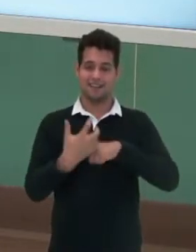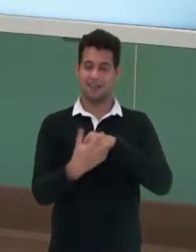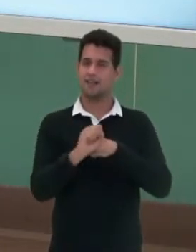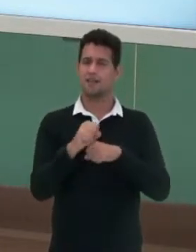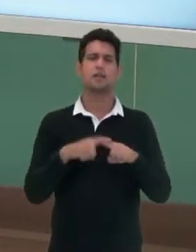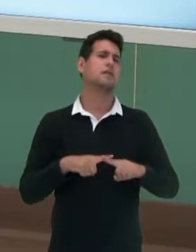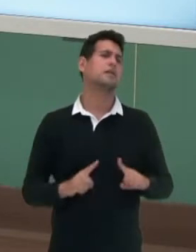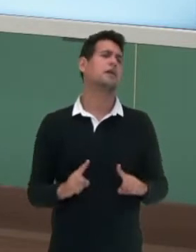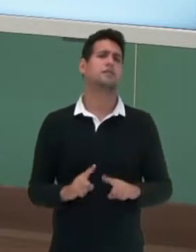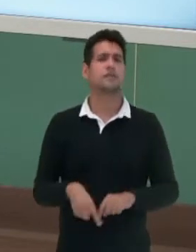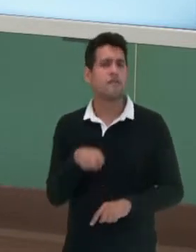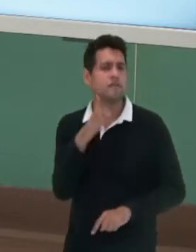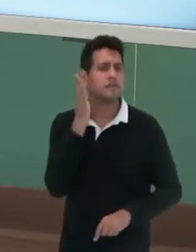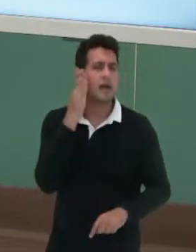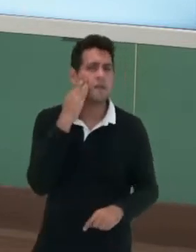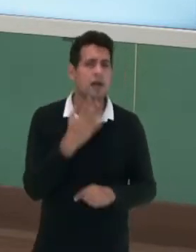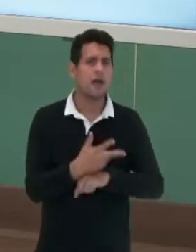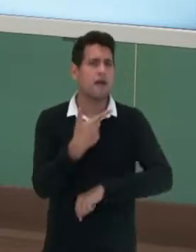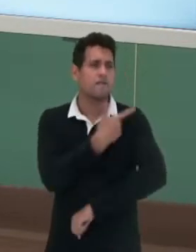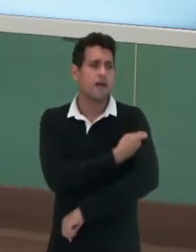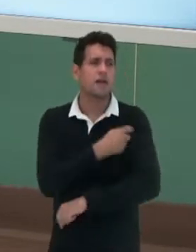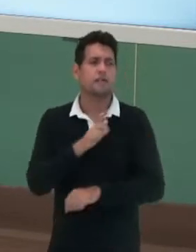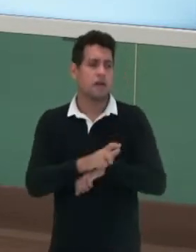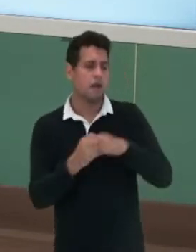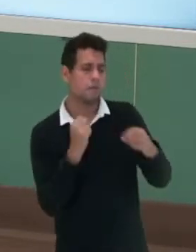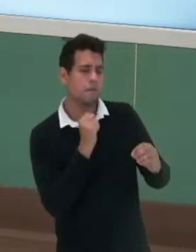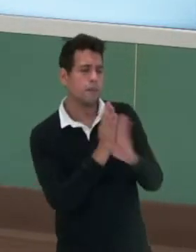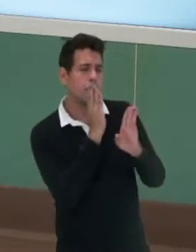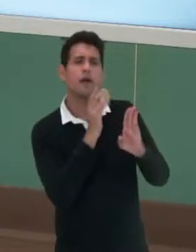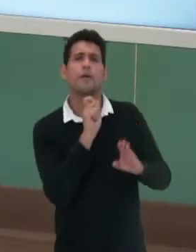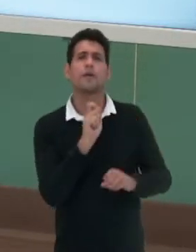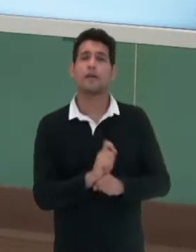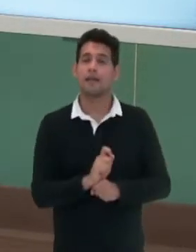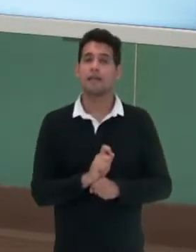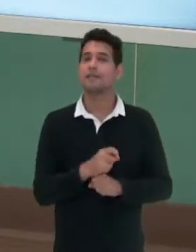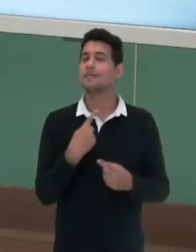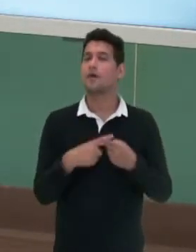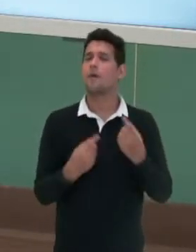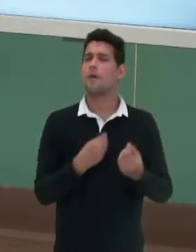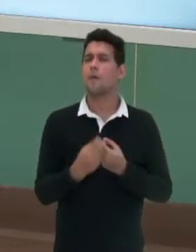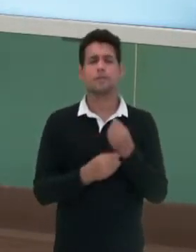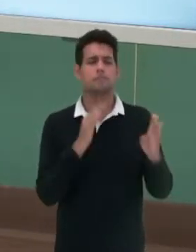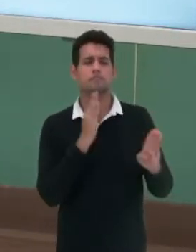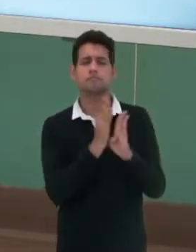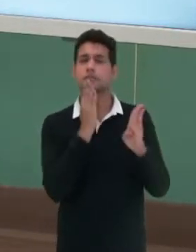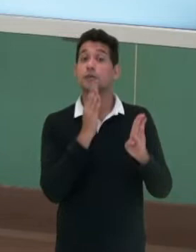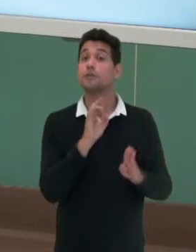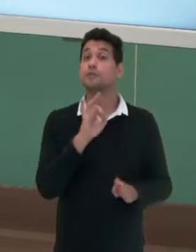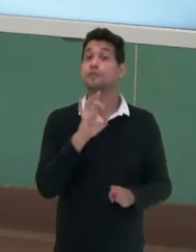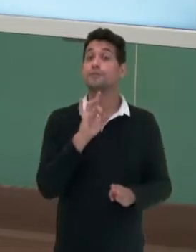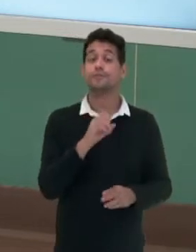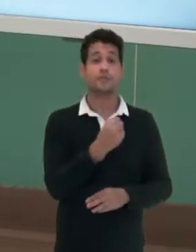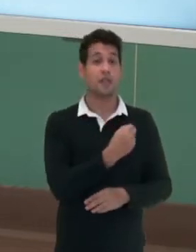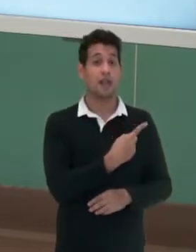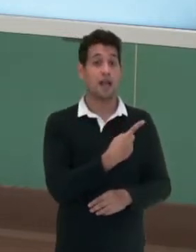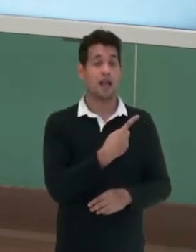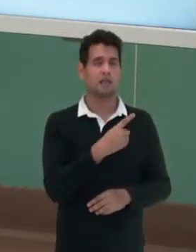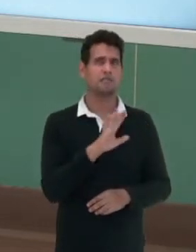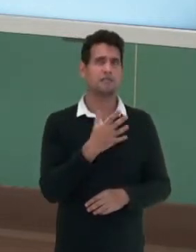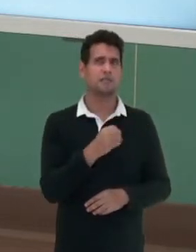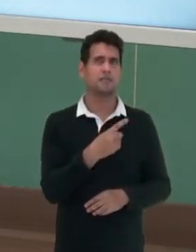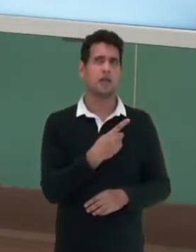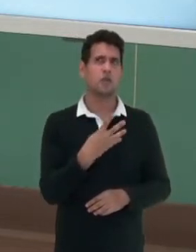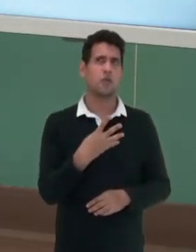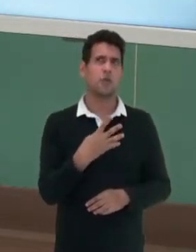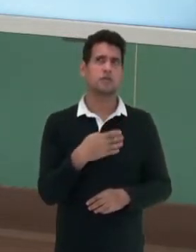Mas vocês sabiam que a vacina foi descoberta, por acaso, na verdade, só em mais ou menos 14